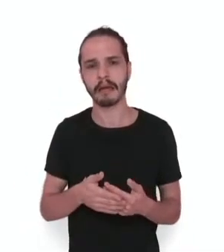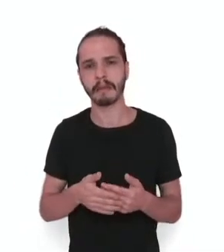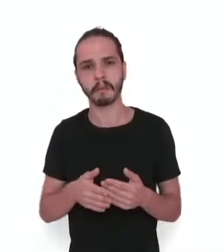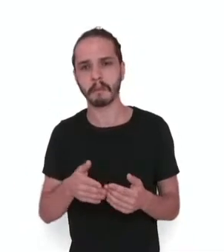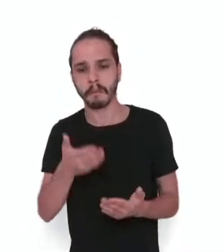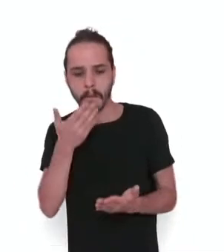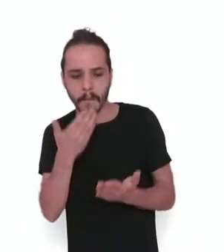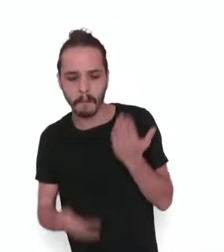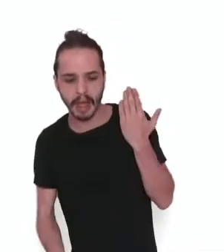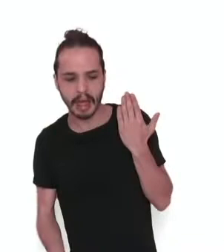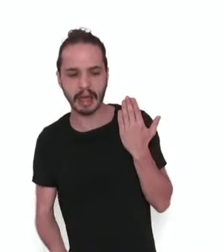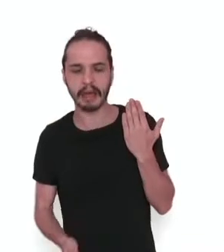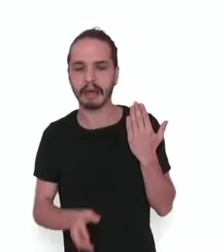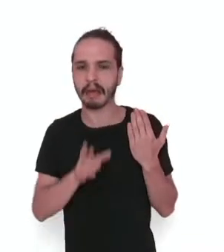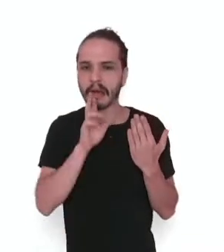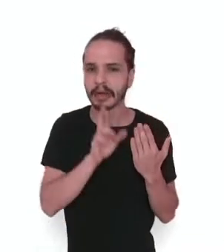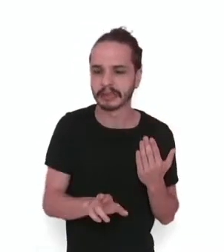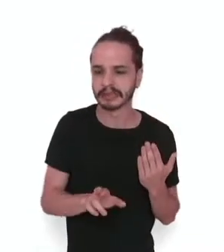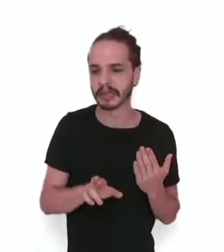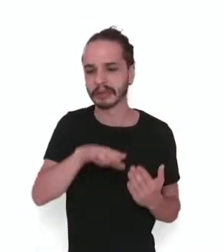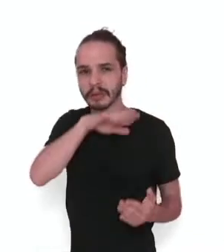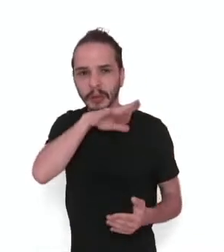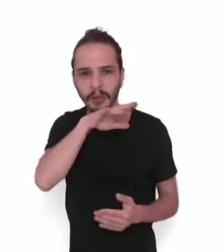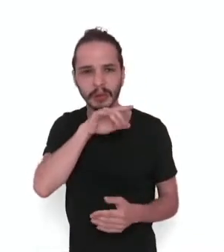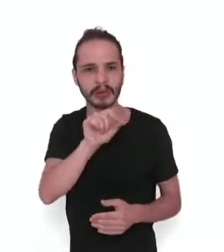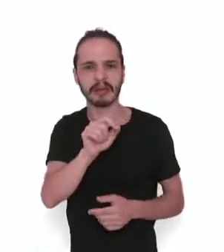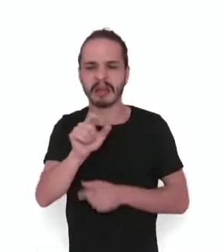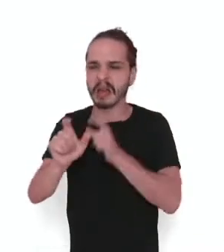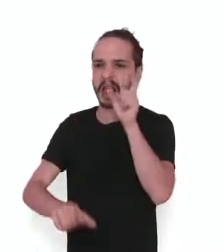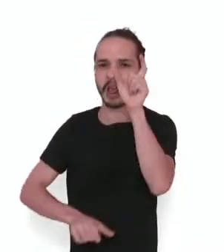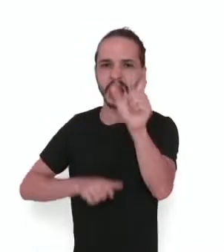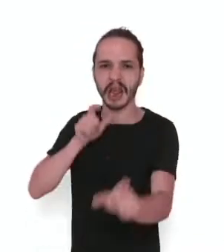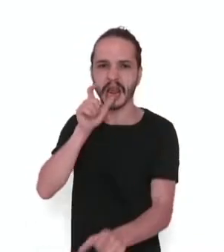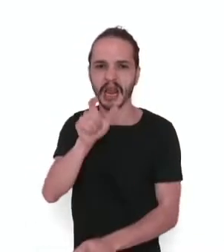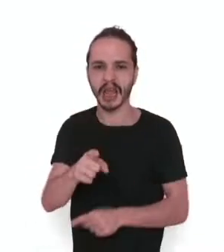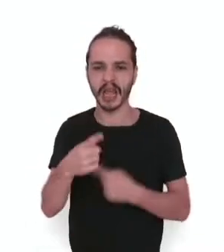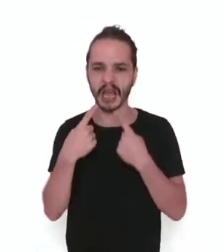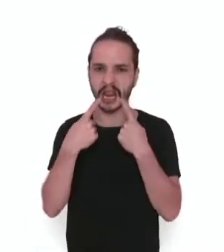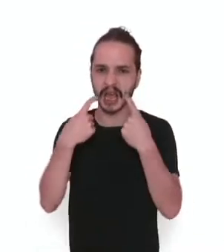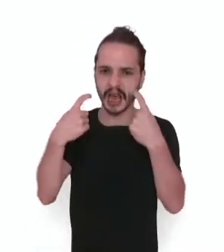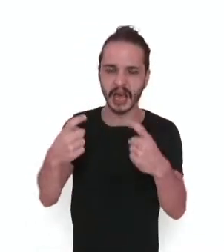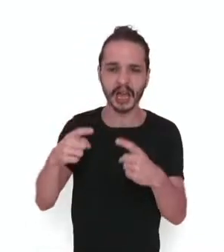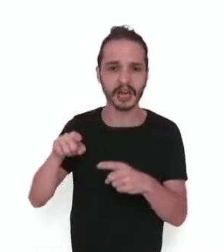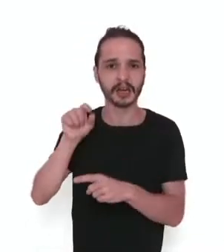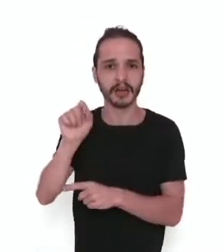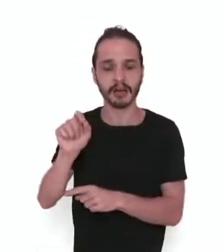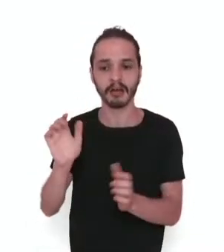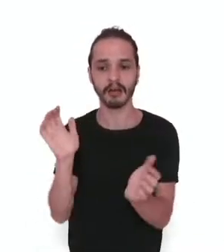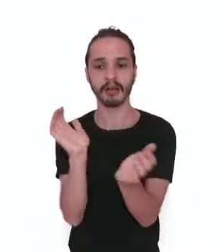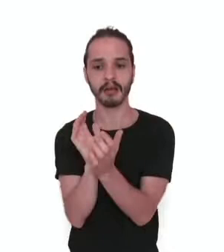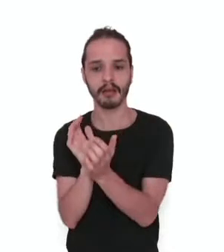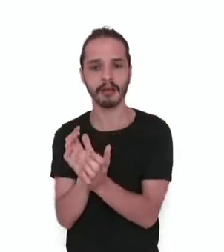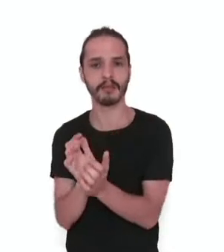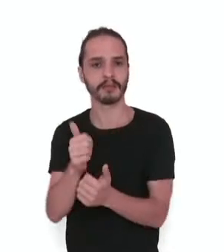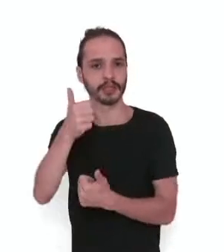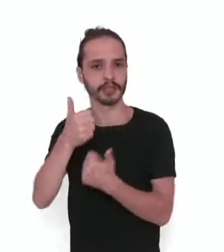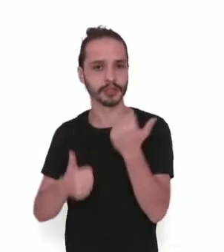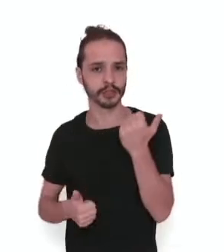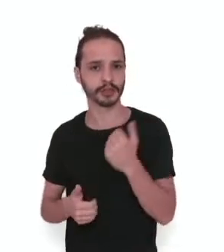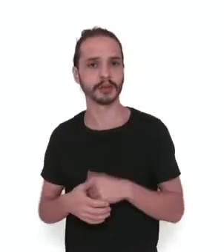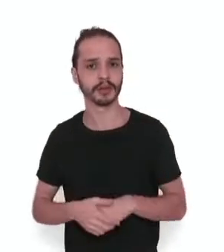resultado, a agressão a dirigentes, jogadores e comissão técnica de forma direta. Torcedores estão se